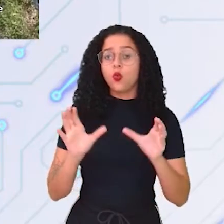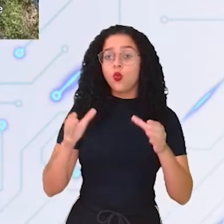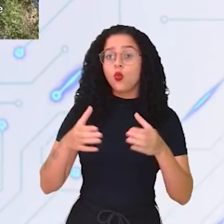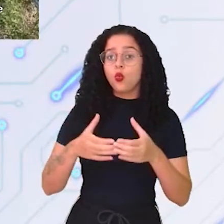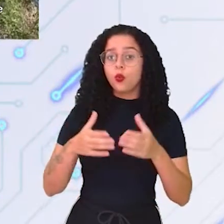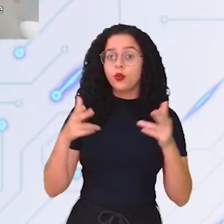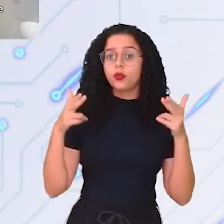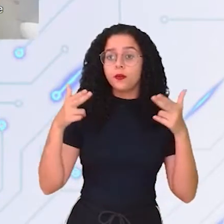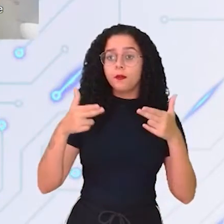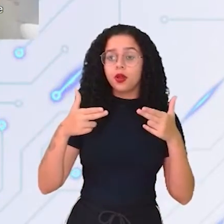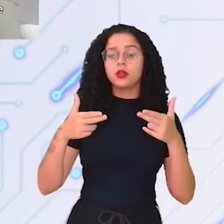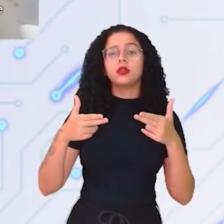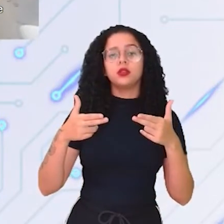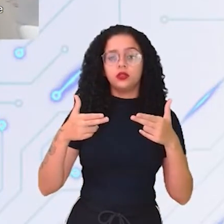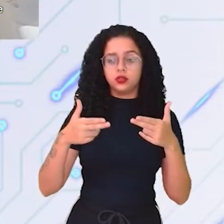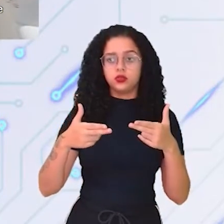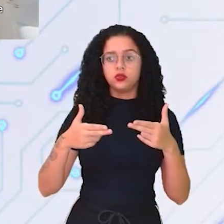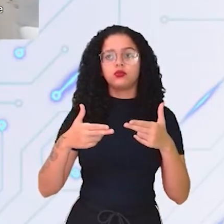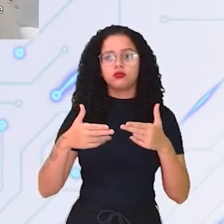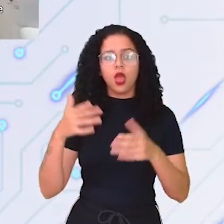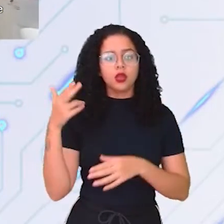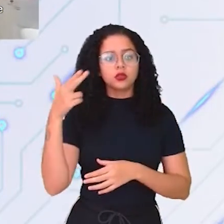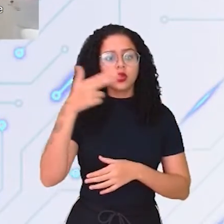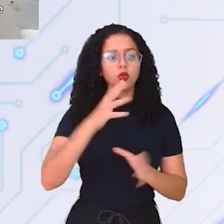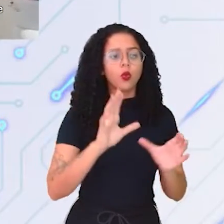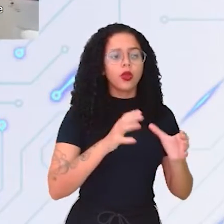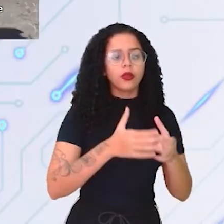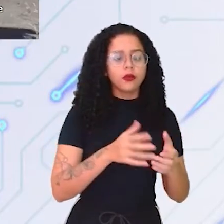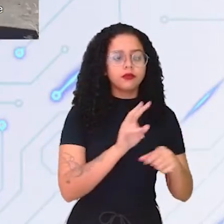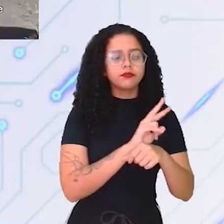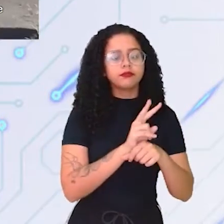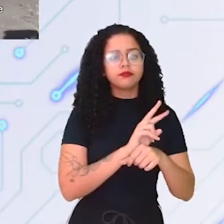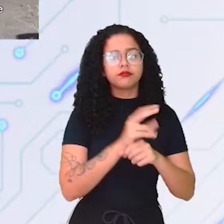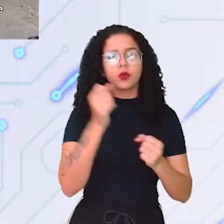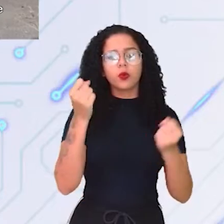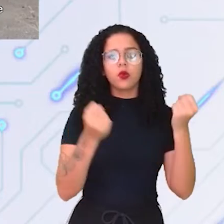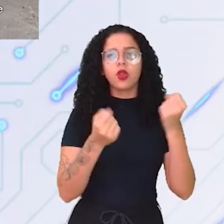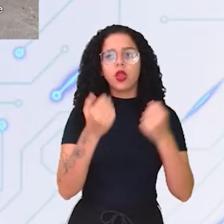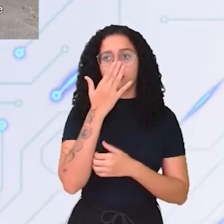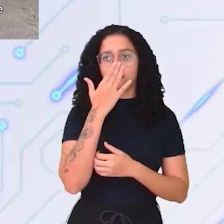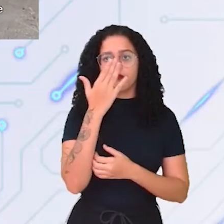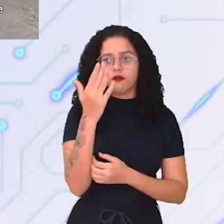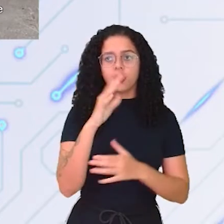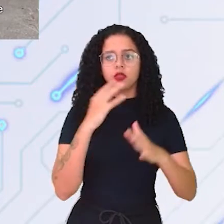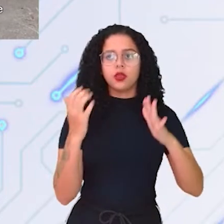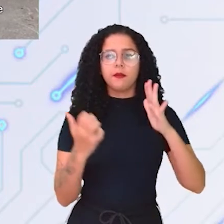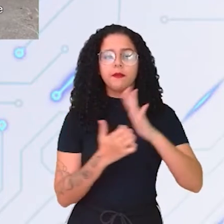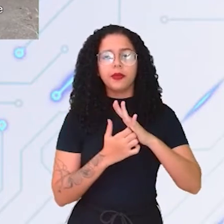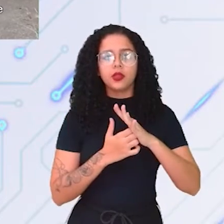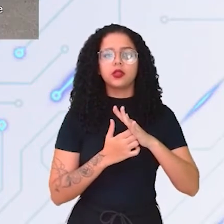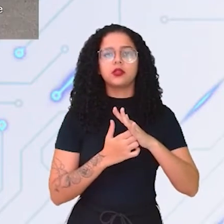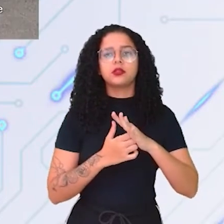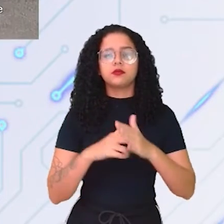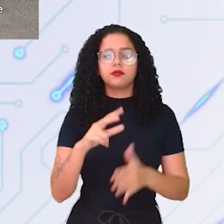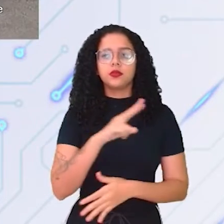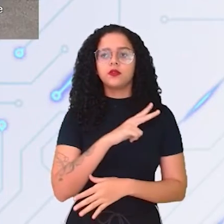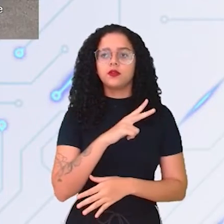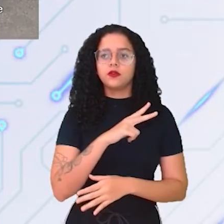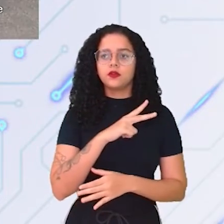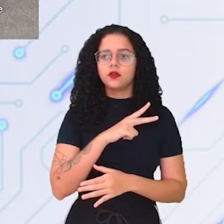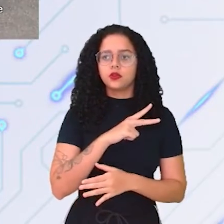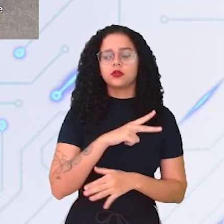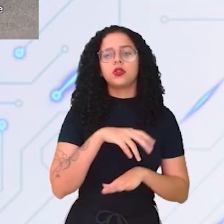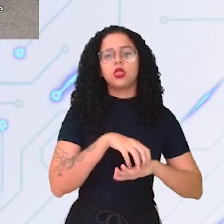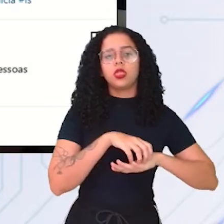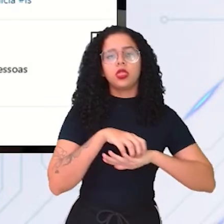bandidos armados assaltou uma equipe de vigilantes de um carro forte em frente à empresa de segurança privada e transporte de valores